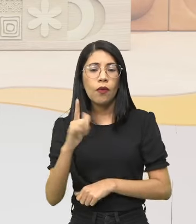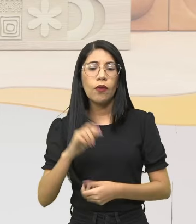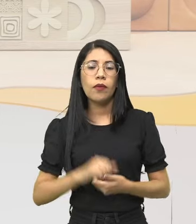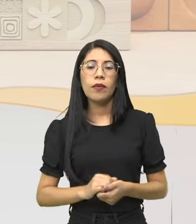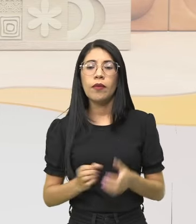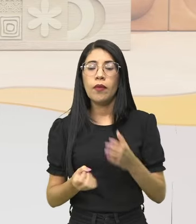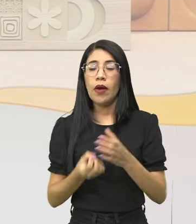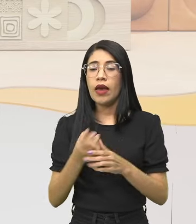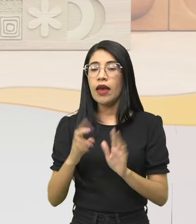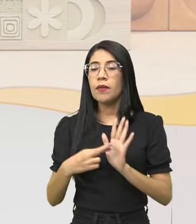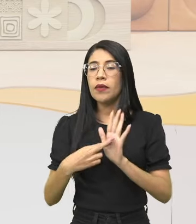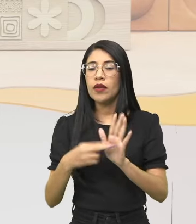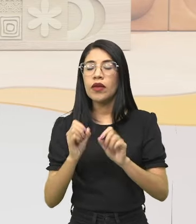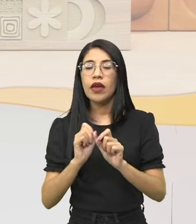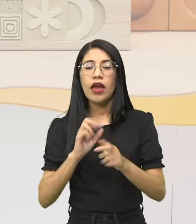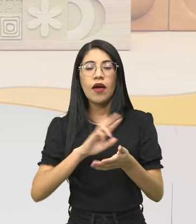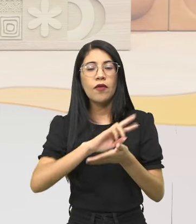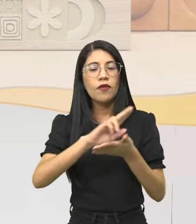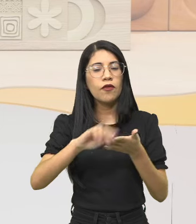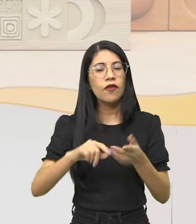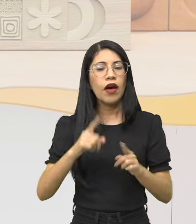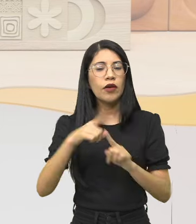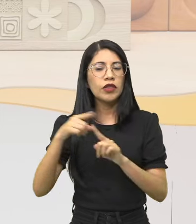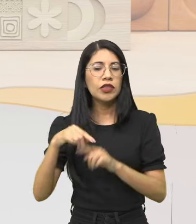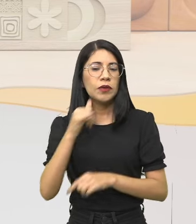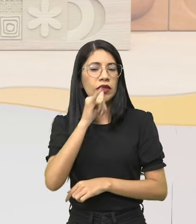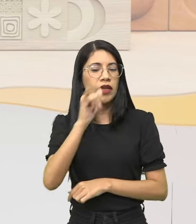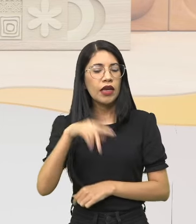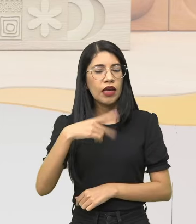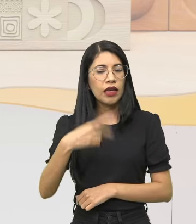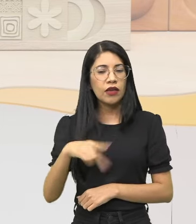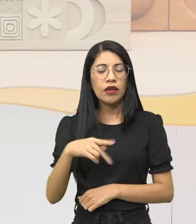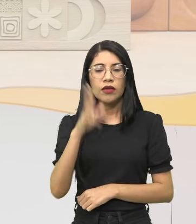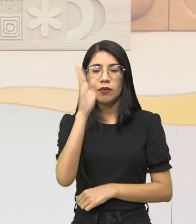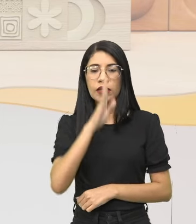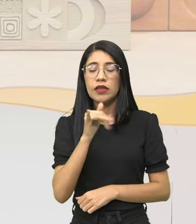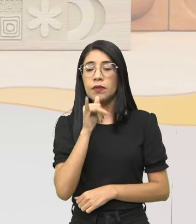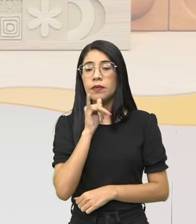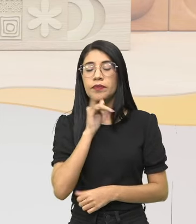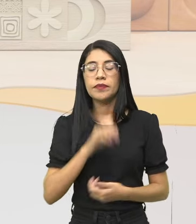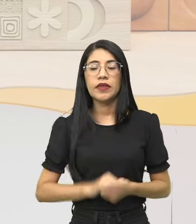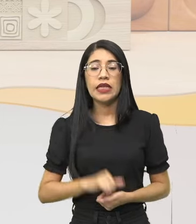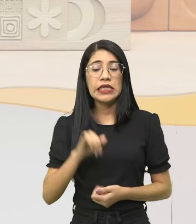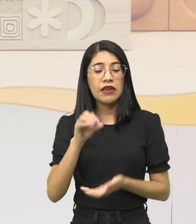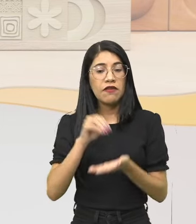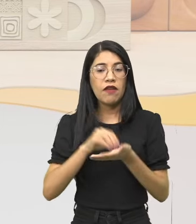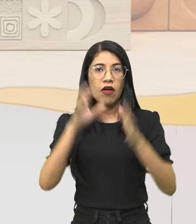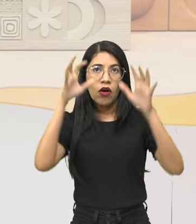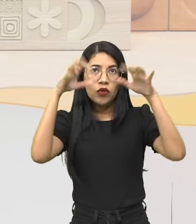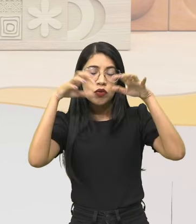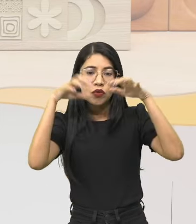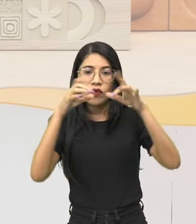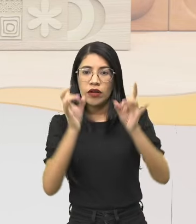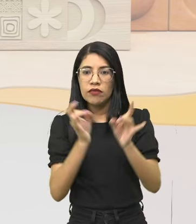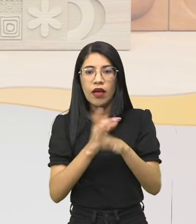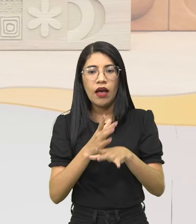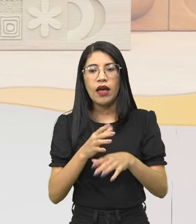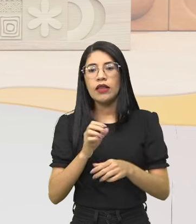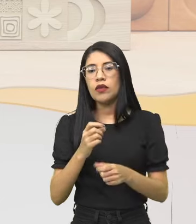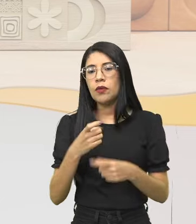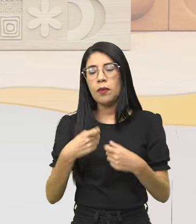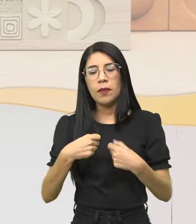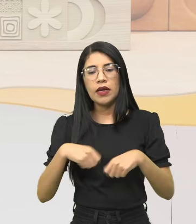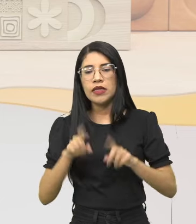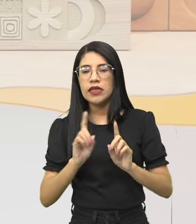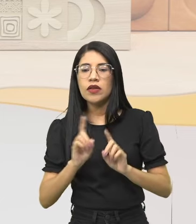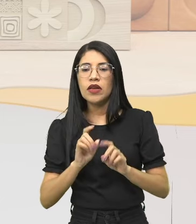isso representa mais diversidade na matriz energética do país. Por exemplo, caso falte chuva, não vamos depender de fontes de